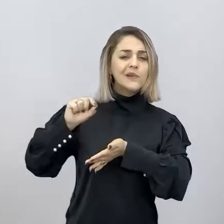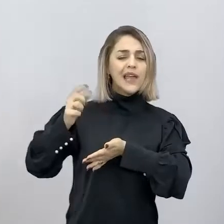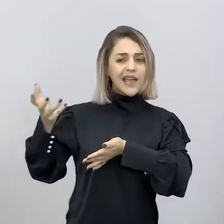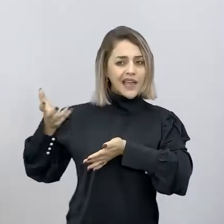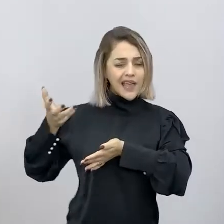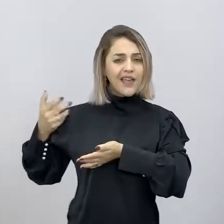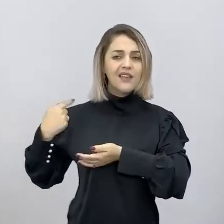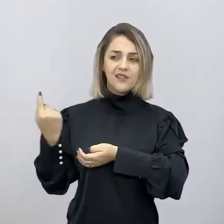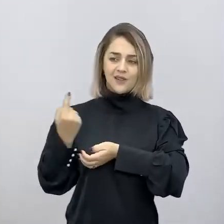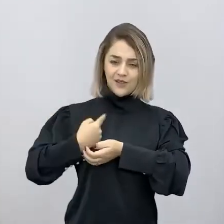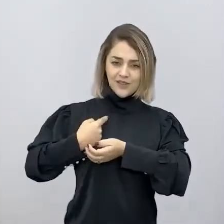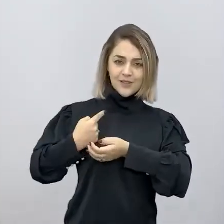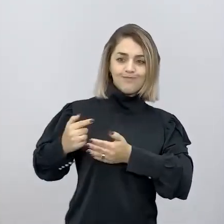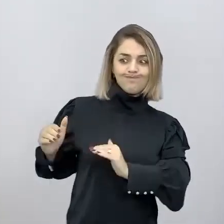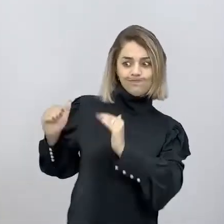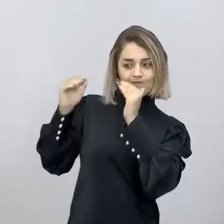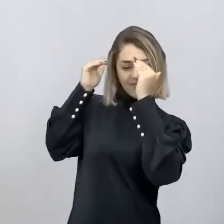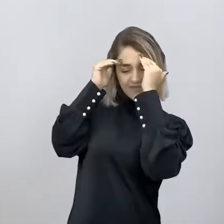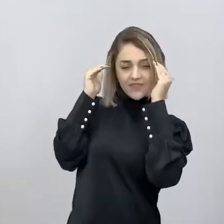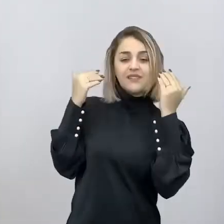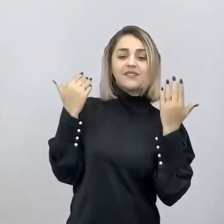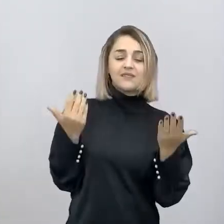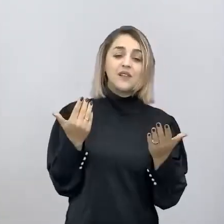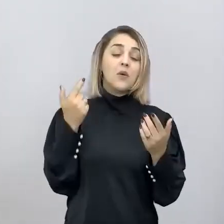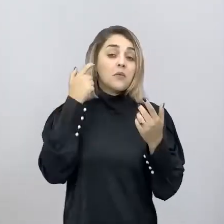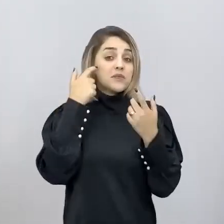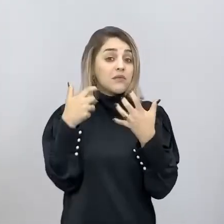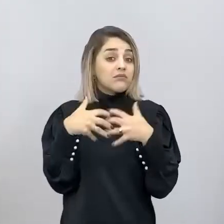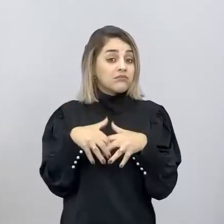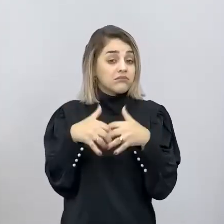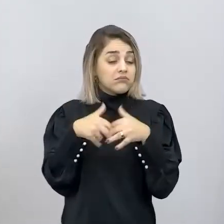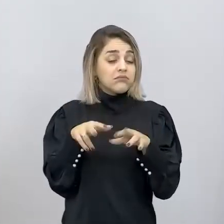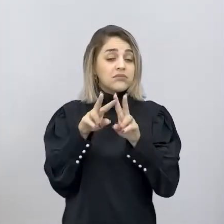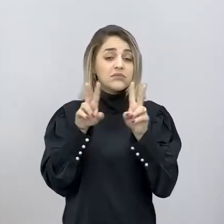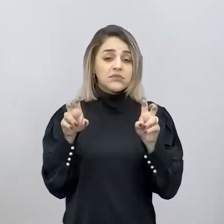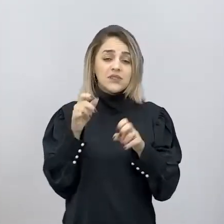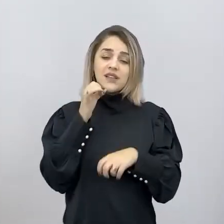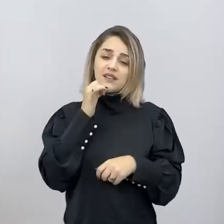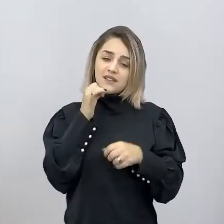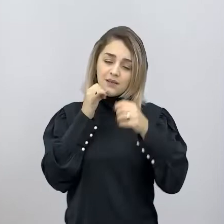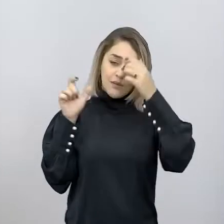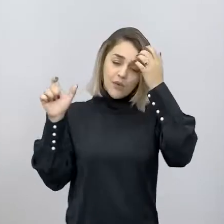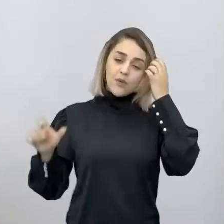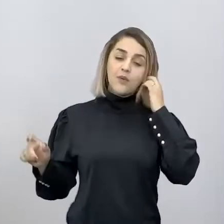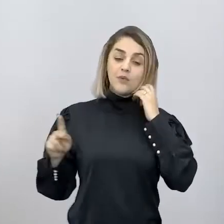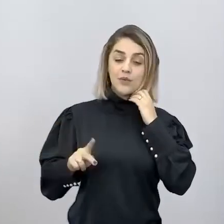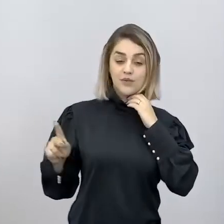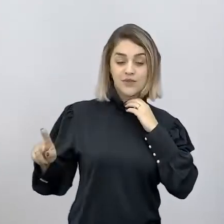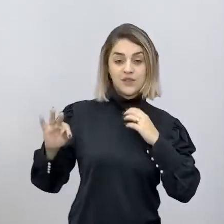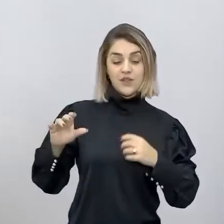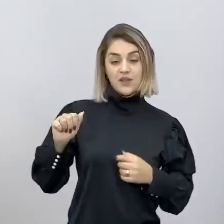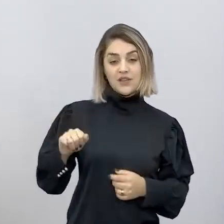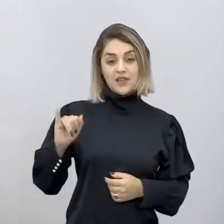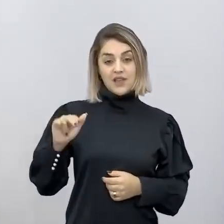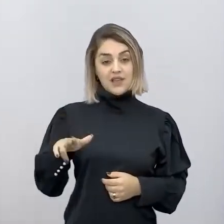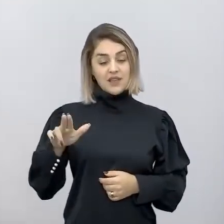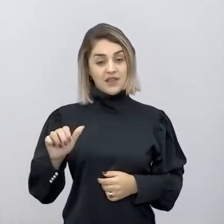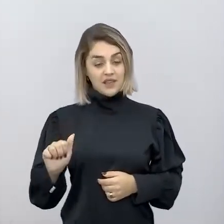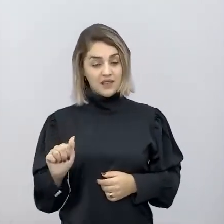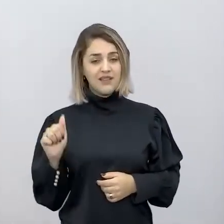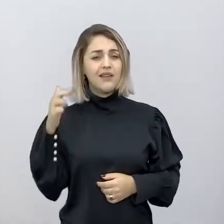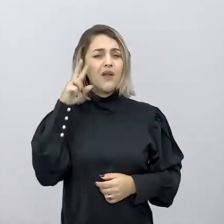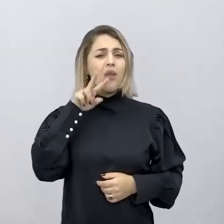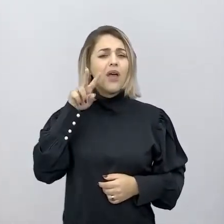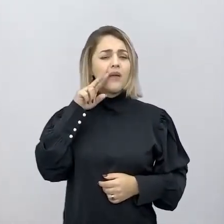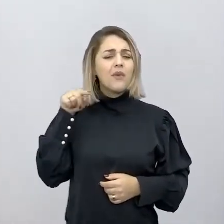gente percebe o quão errado estavam. Então é muito bom pensar a respeito. Por exemplo, a professora Tayana Souza, a professora Tayana veio aqui e ela participou, acho que, eu não lembro se ela